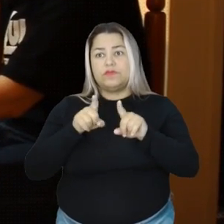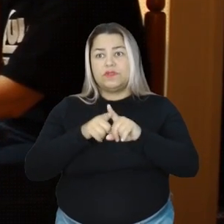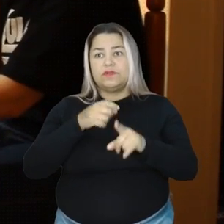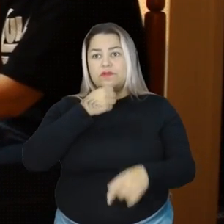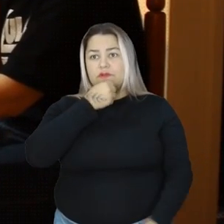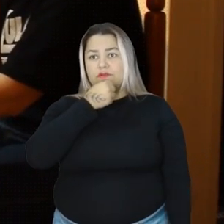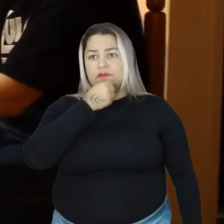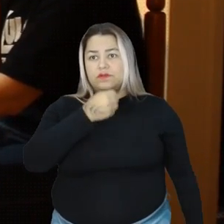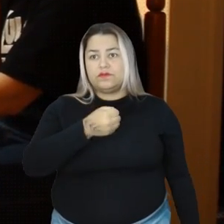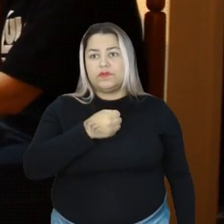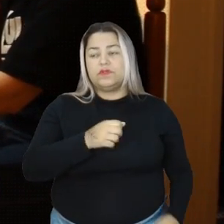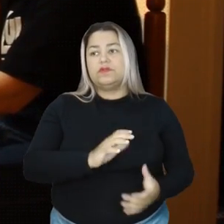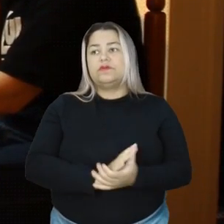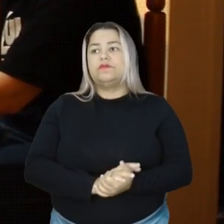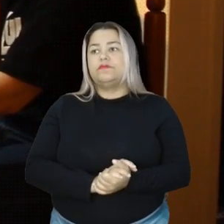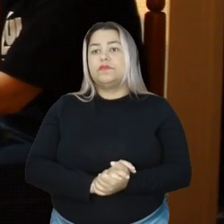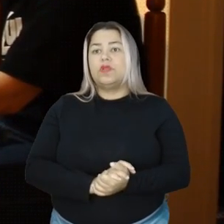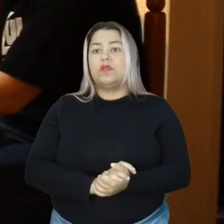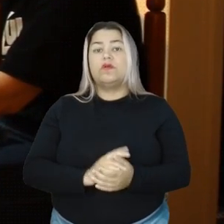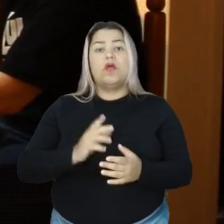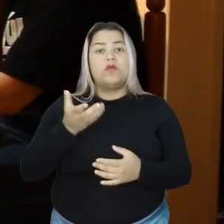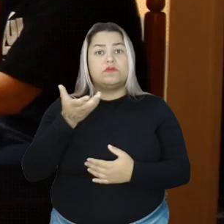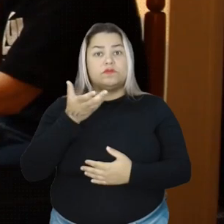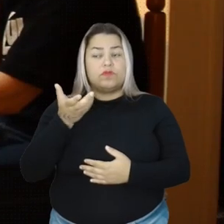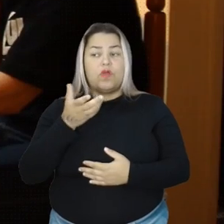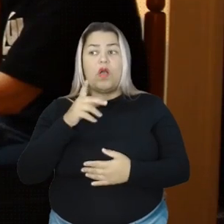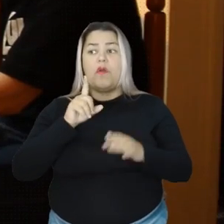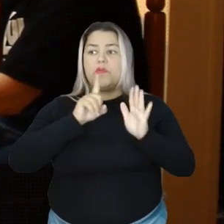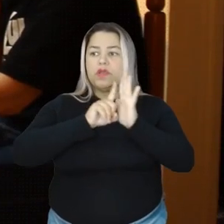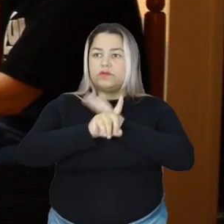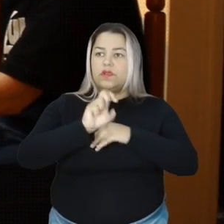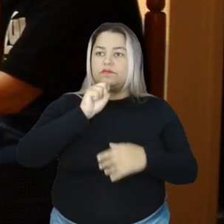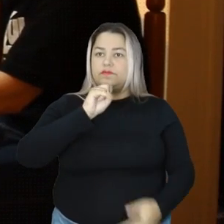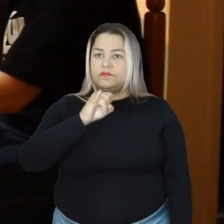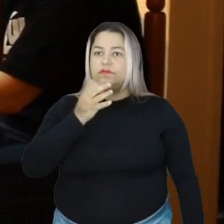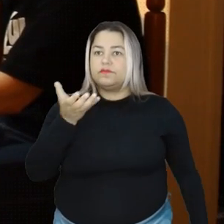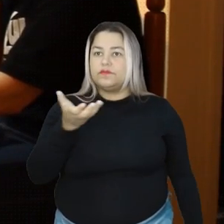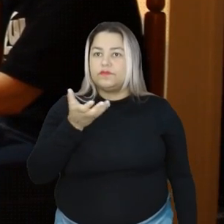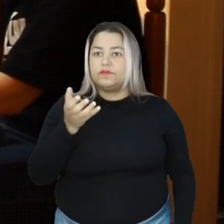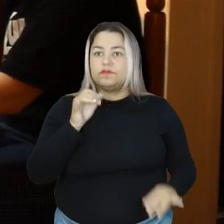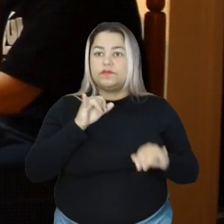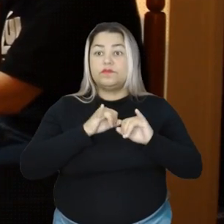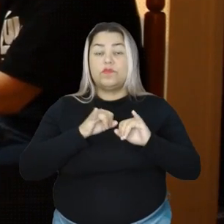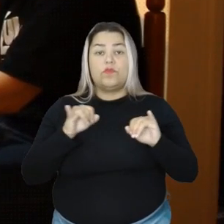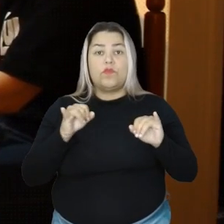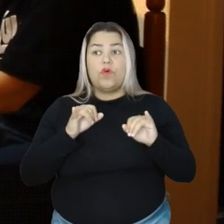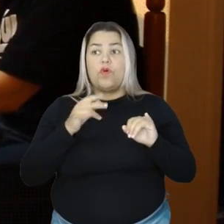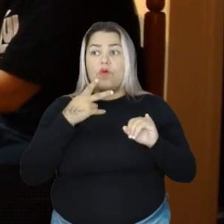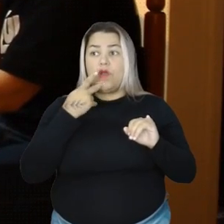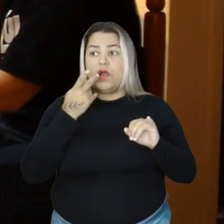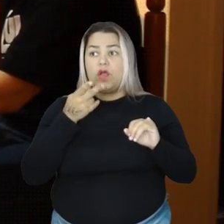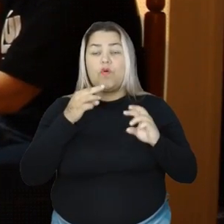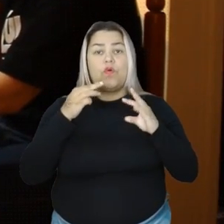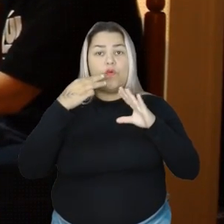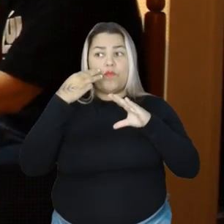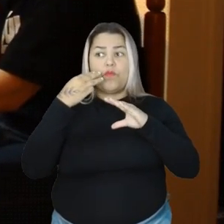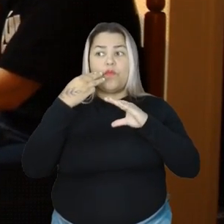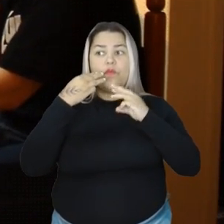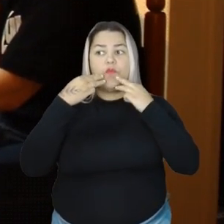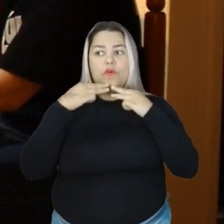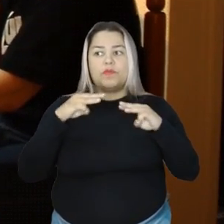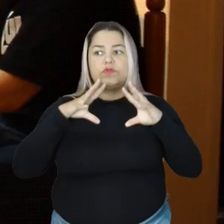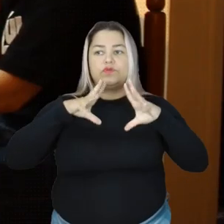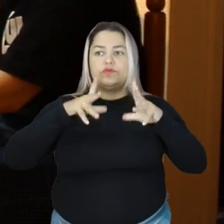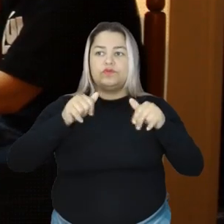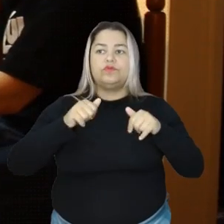entrevista. E aí eu queria perguntar se tu queria deixar, assim, pra gente encerrar o episódio de hoje, uma mensagem, né, pra todas